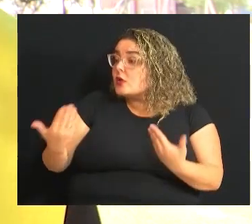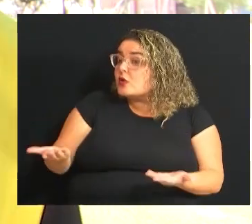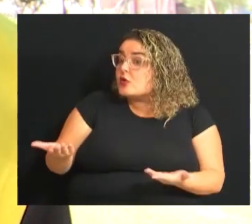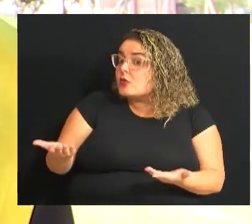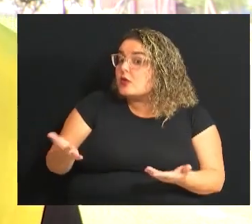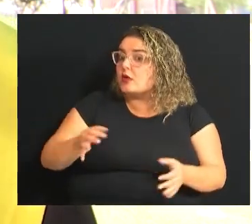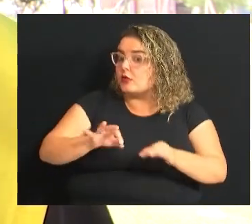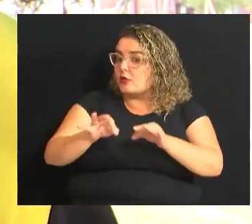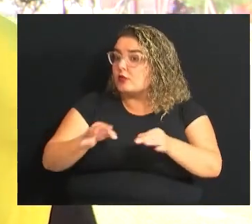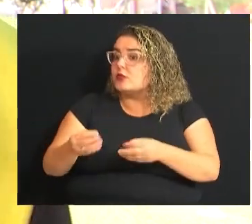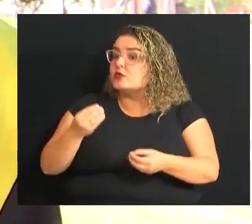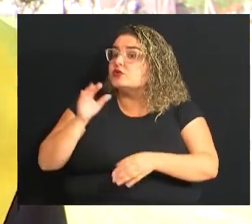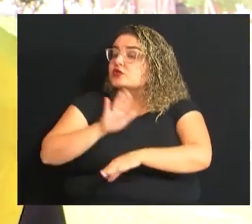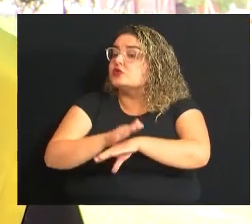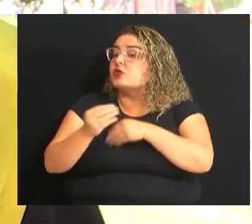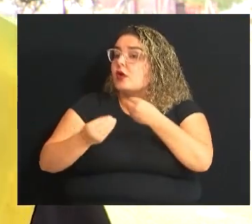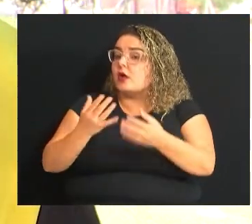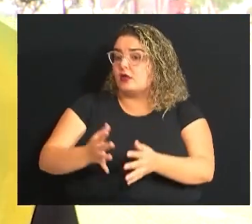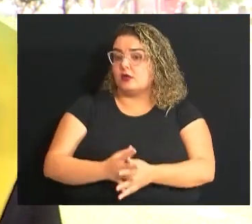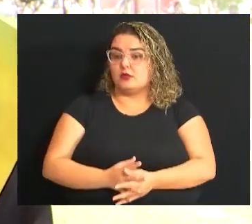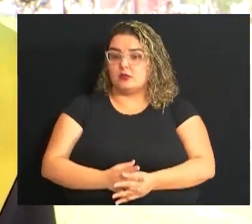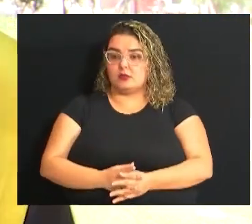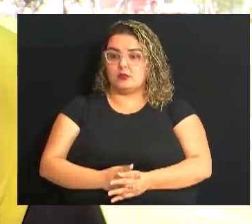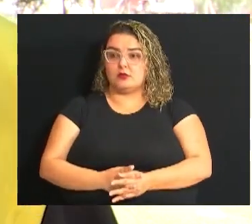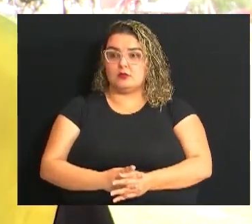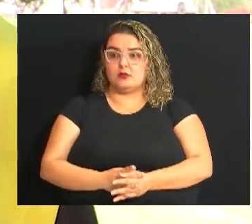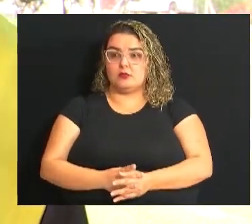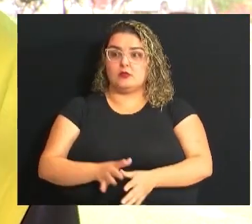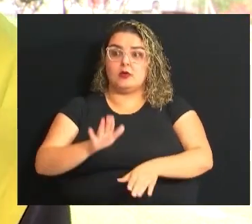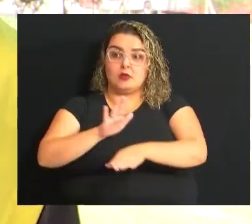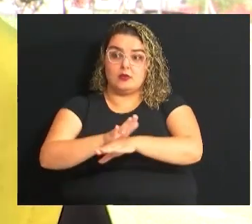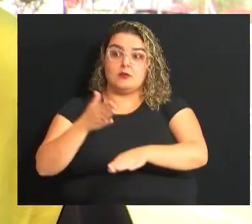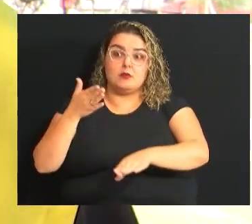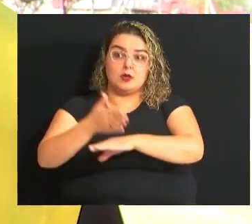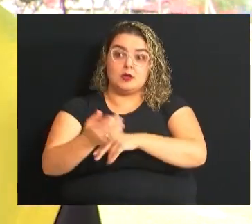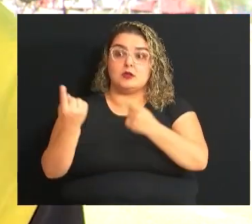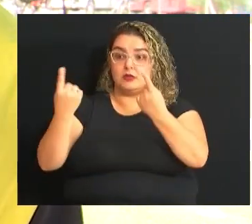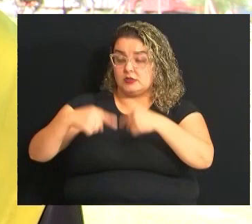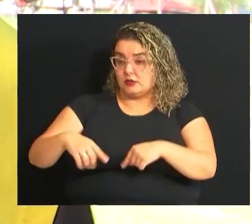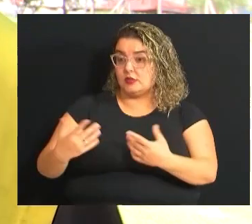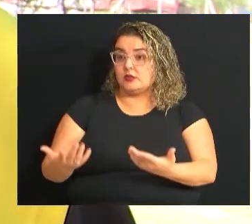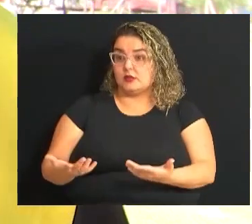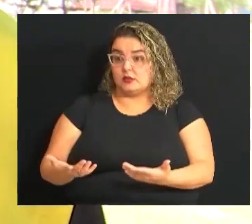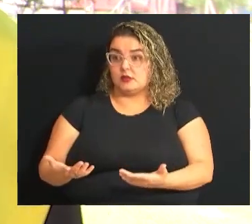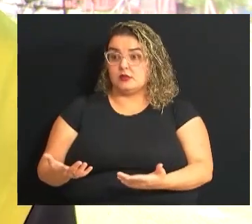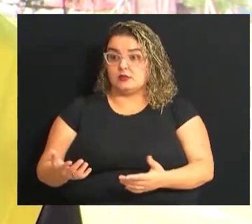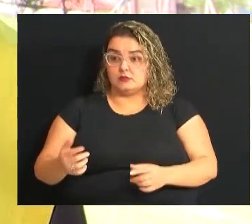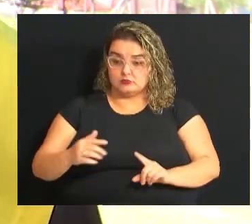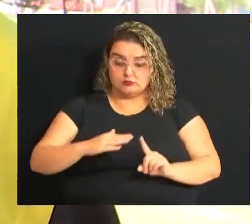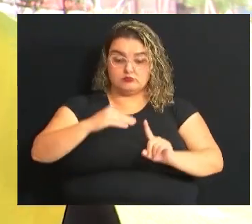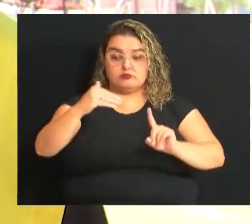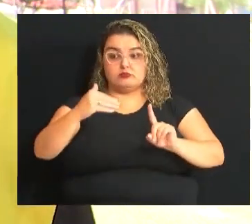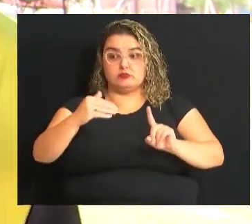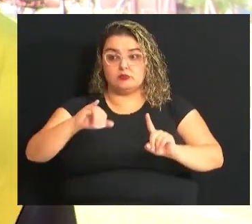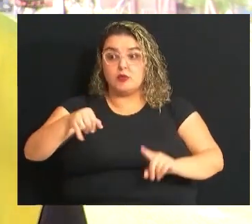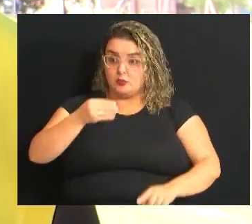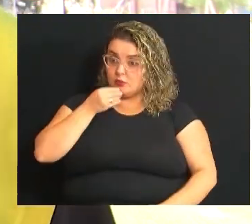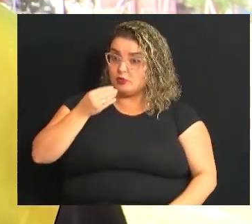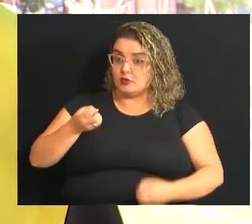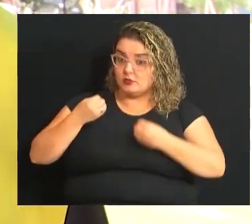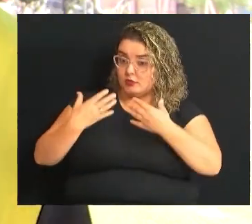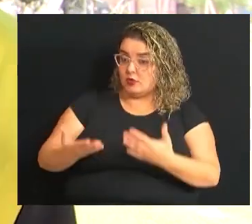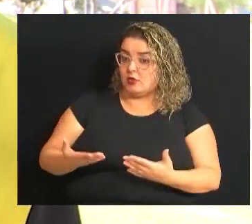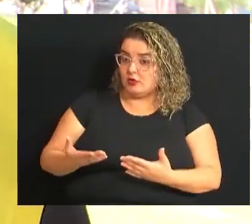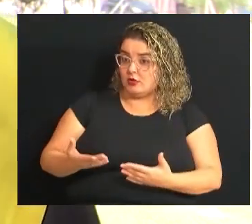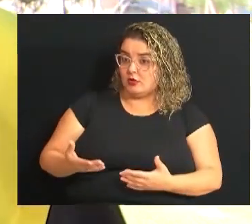te ajuda como? Ah, ajuda, por exemplo, participar do campeonato. Se eu me destacar, parece uma oportunidade boa. Sonho